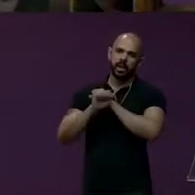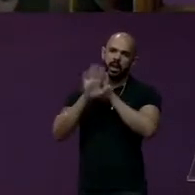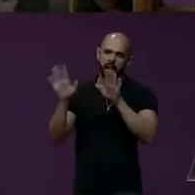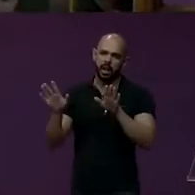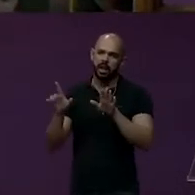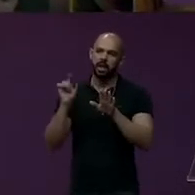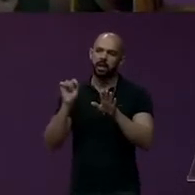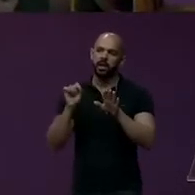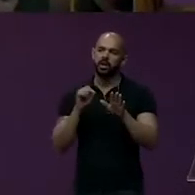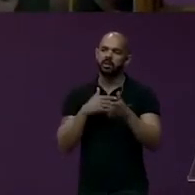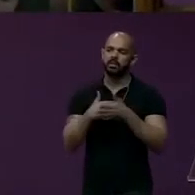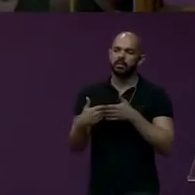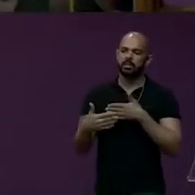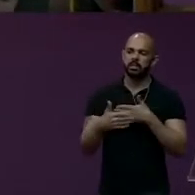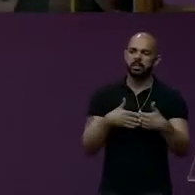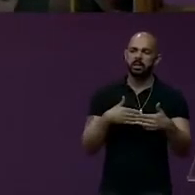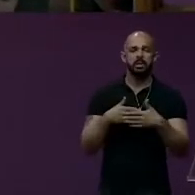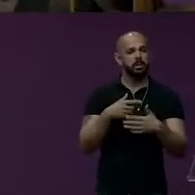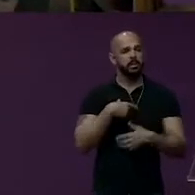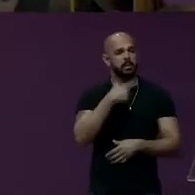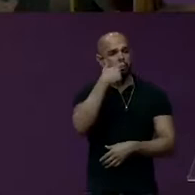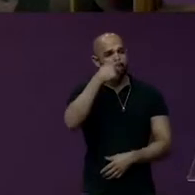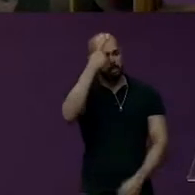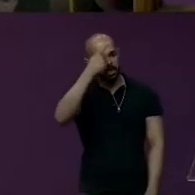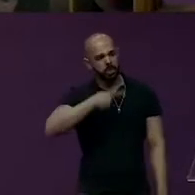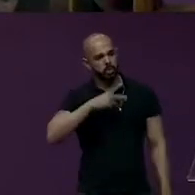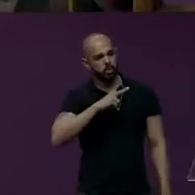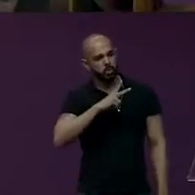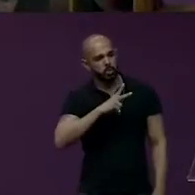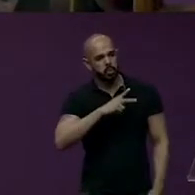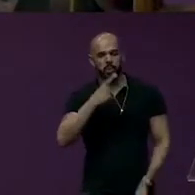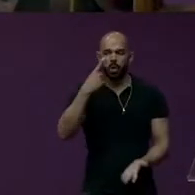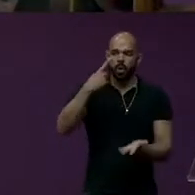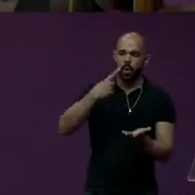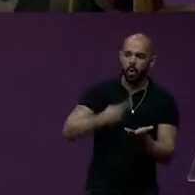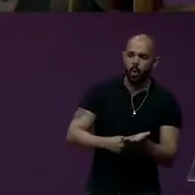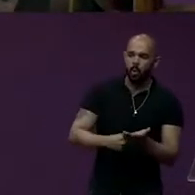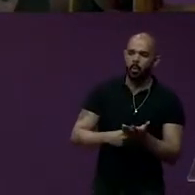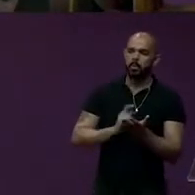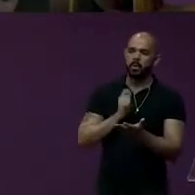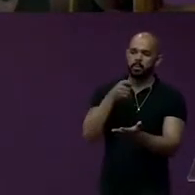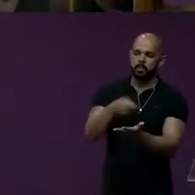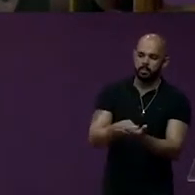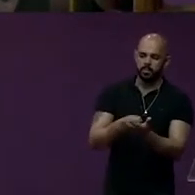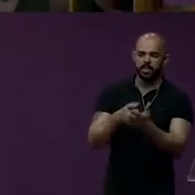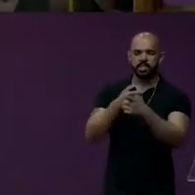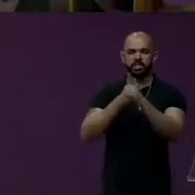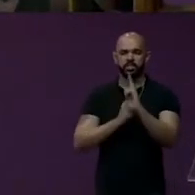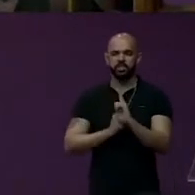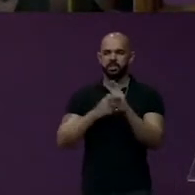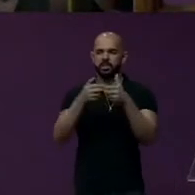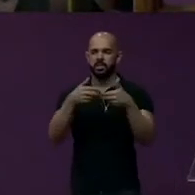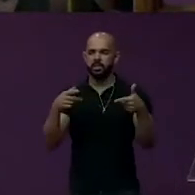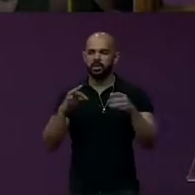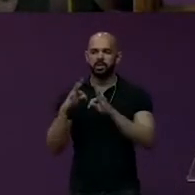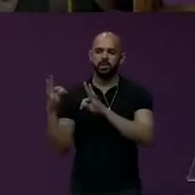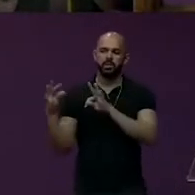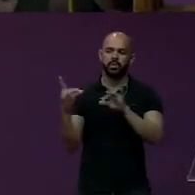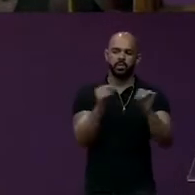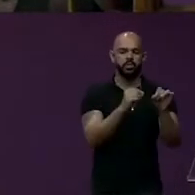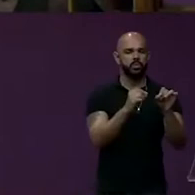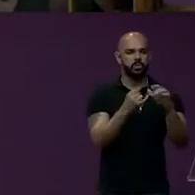claramente, seja em termos até pessoais de compromissos financeiros, endividamentos, isso se vê em todas